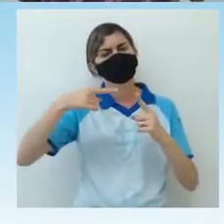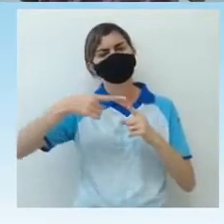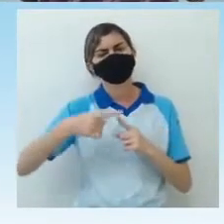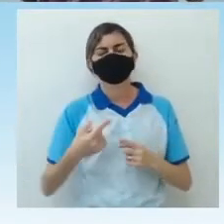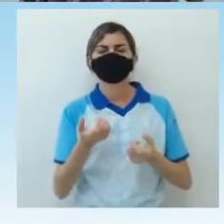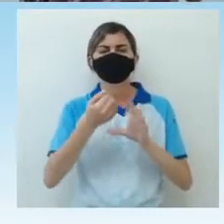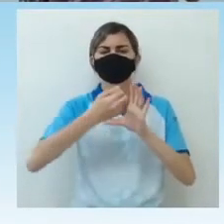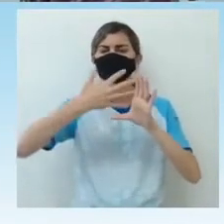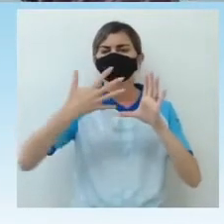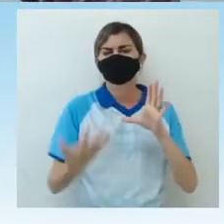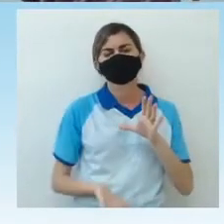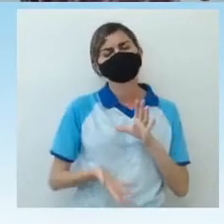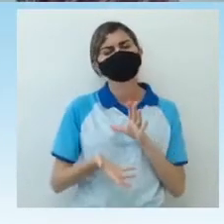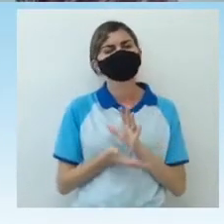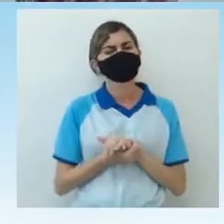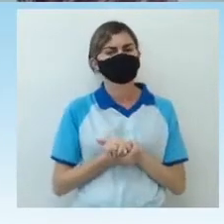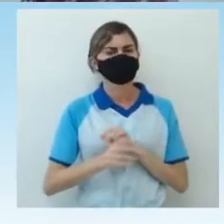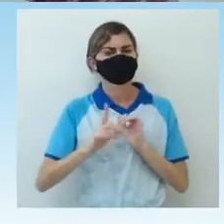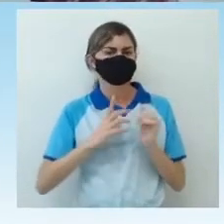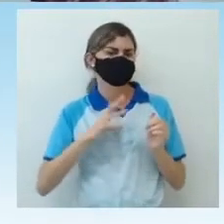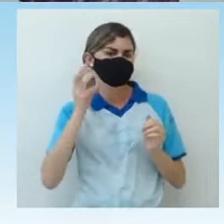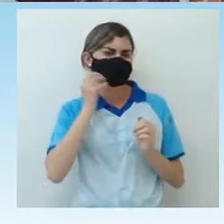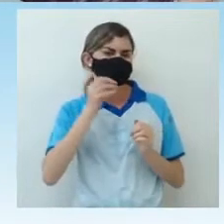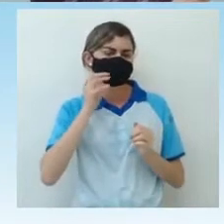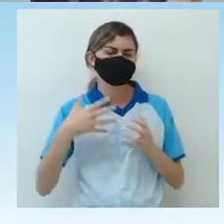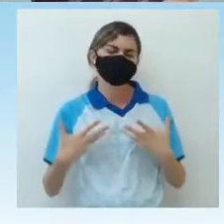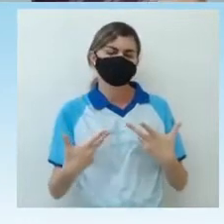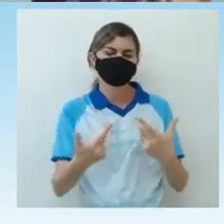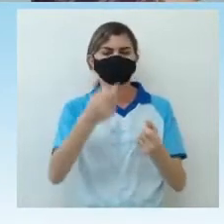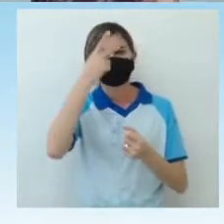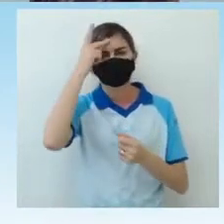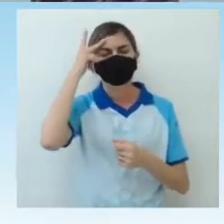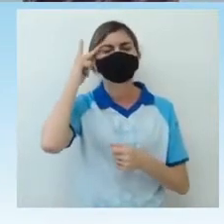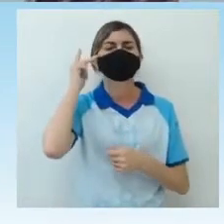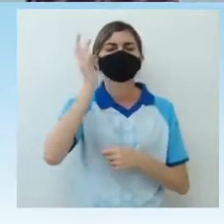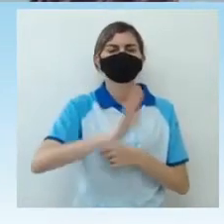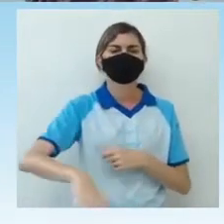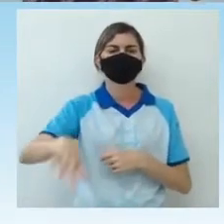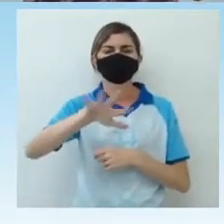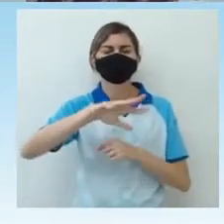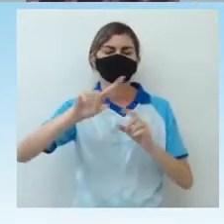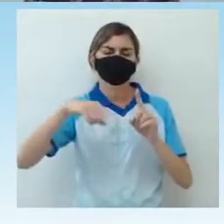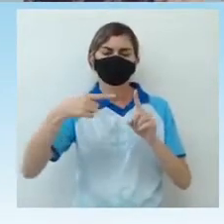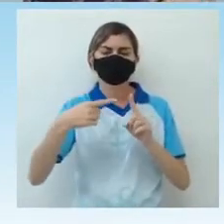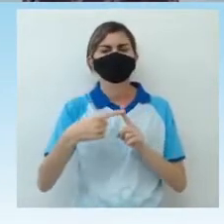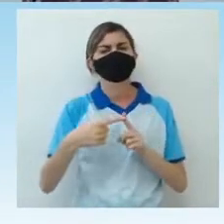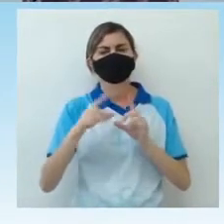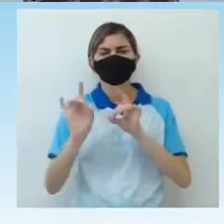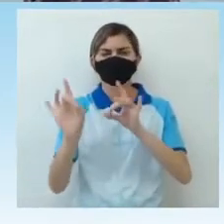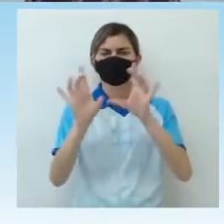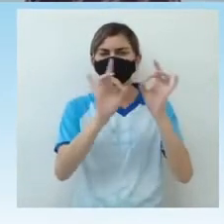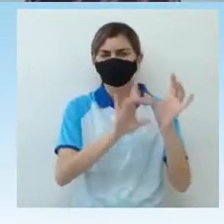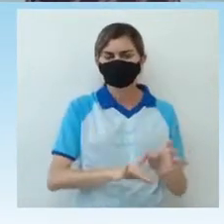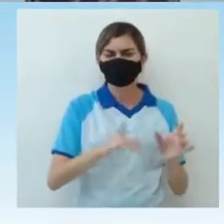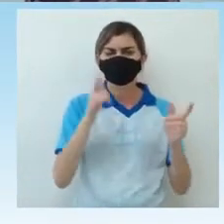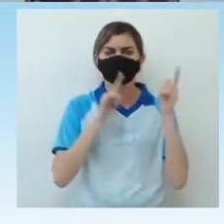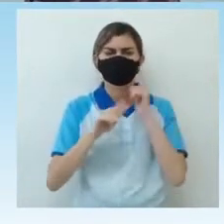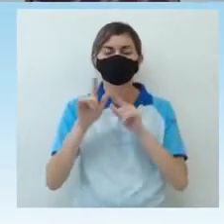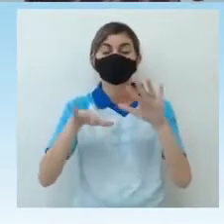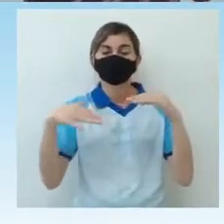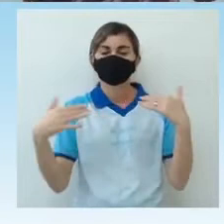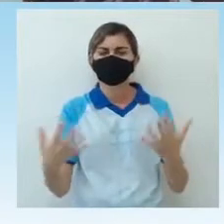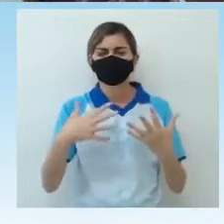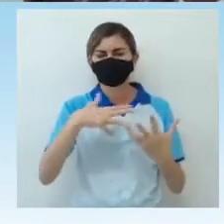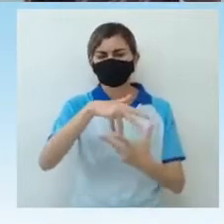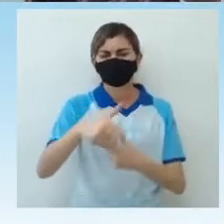as características daquele objeto, tenta conquistar a pessoa para aquele objeto ser vendido, ser adquirido. Então é